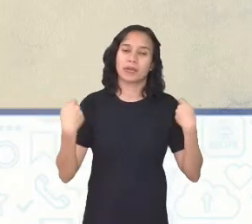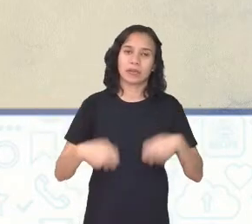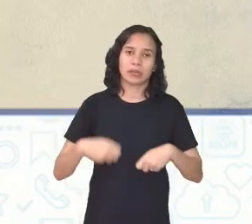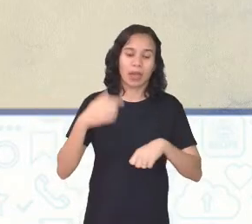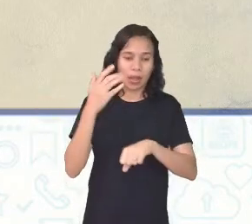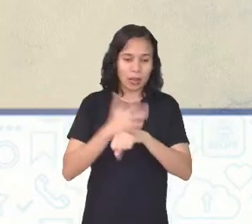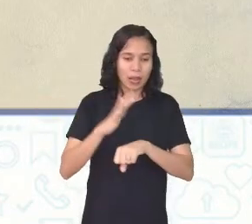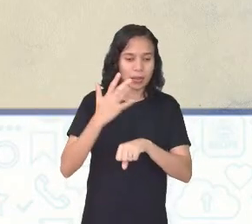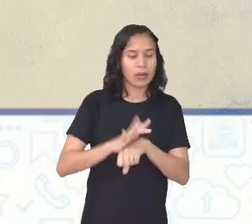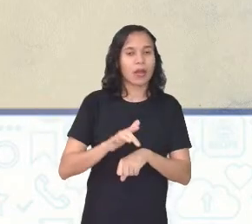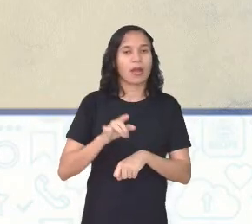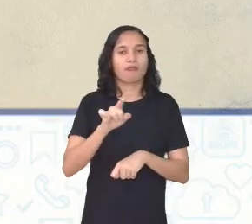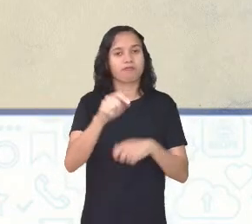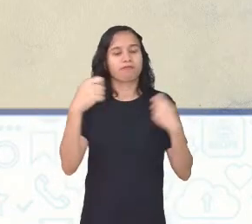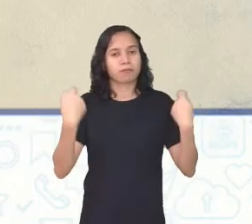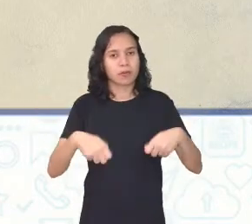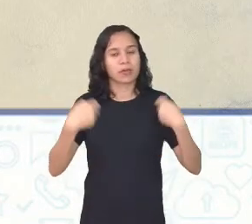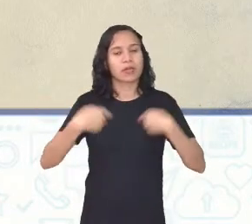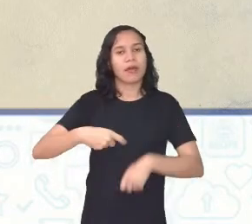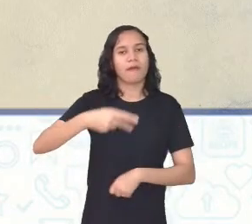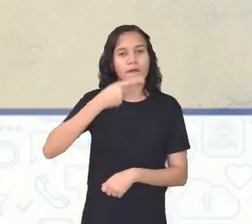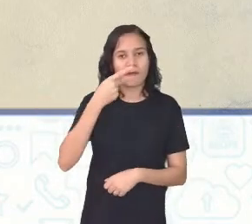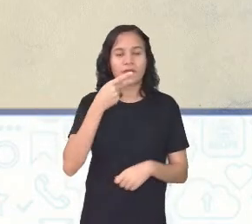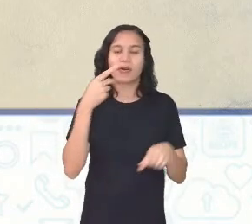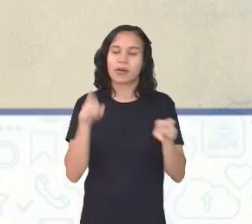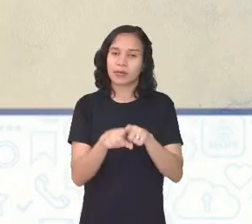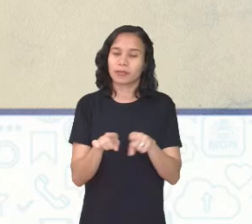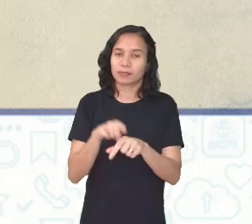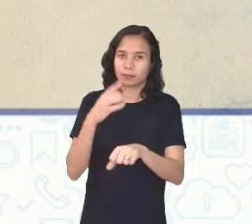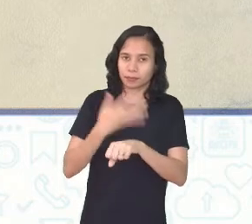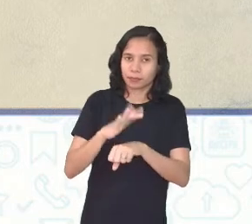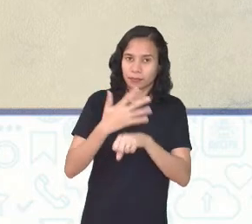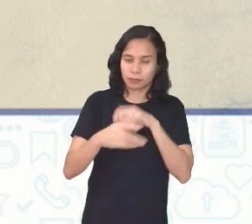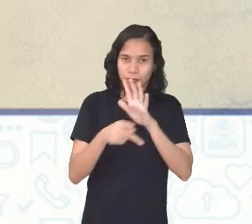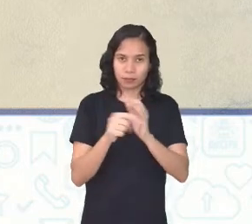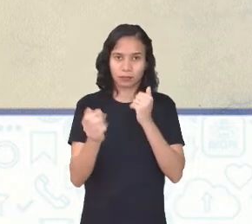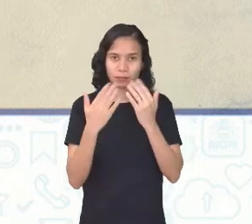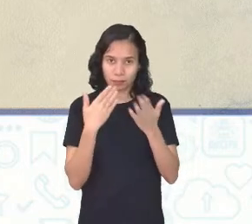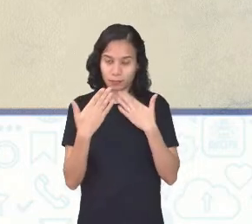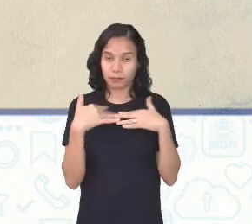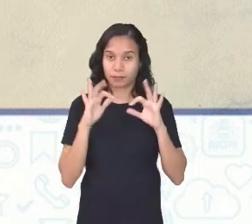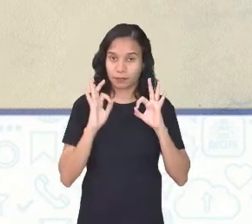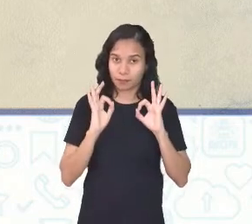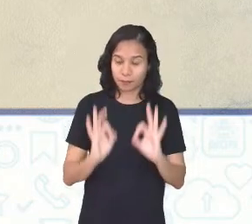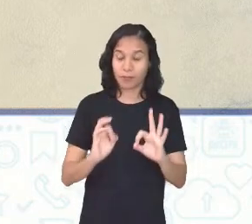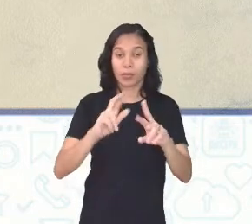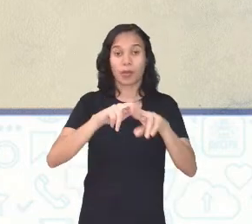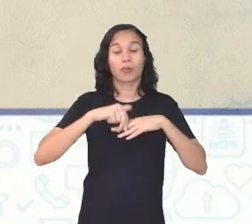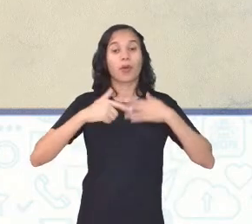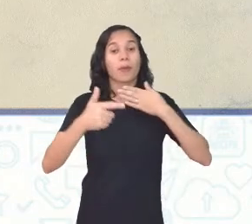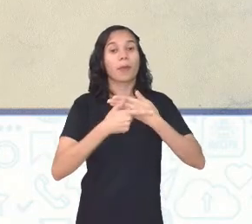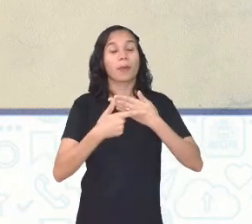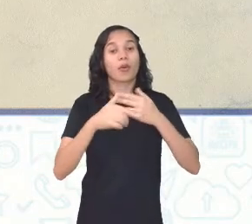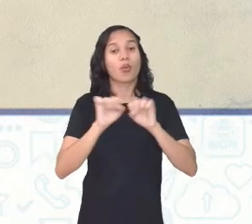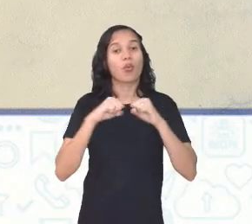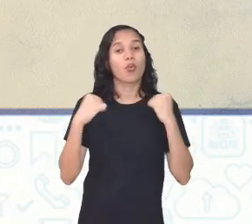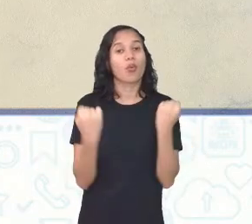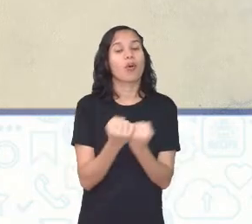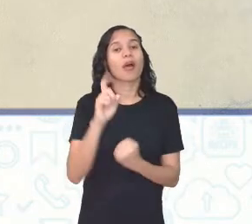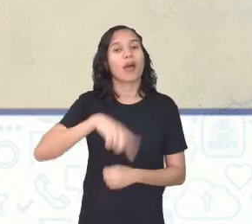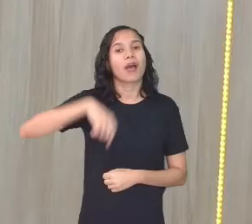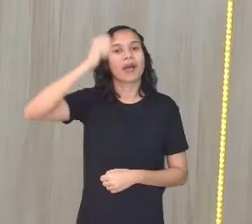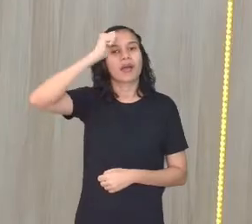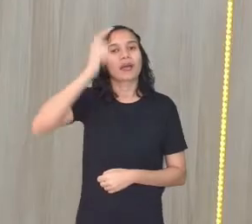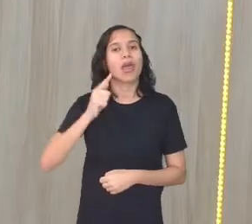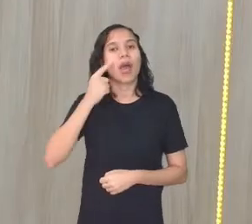treinar, você precisa falar e você precisa exercitar esse debate. tá bom? Porque a função social do debate é criar